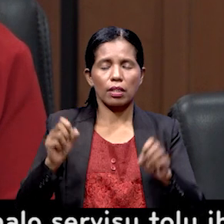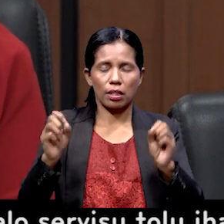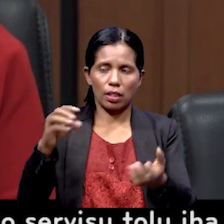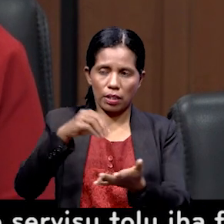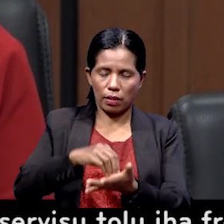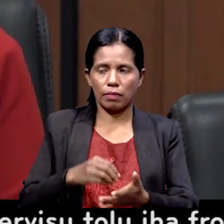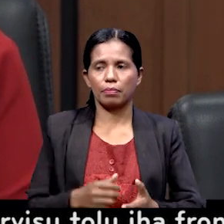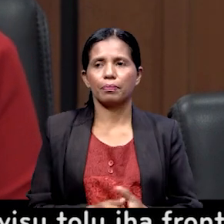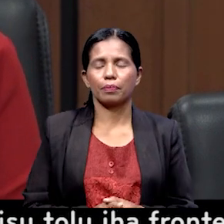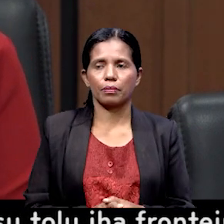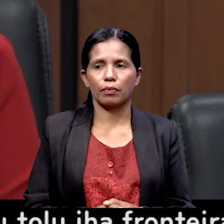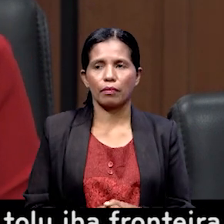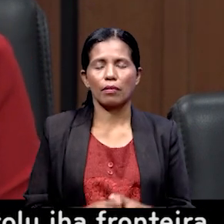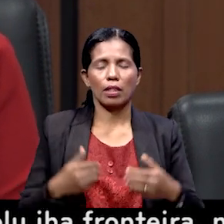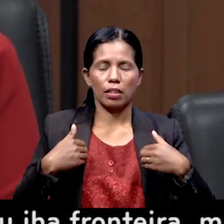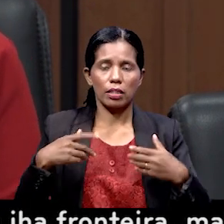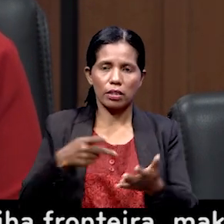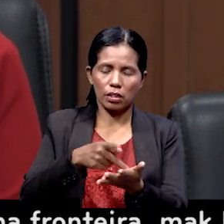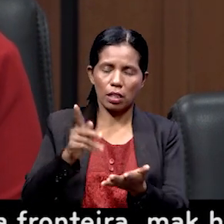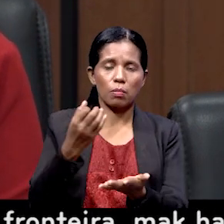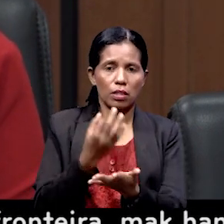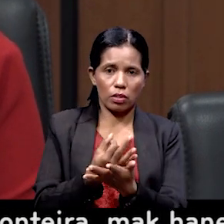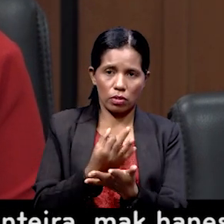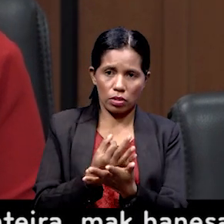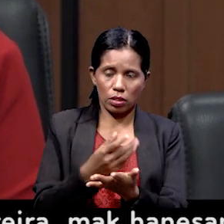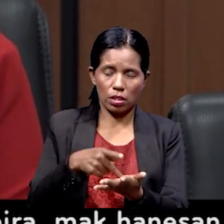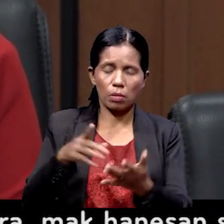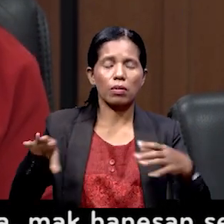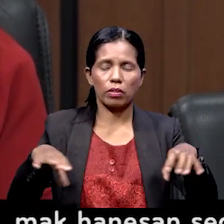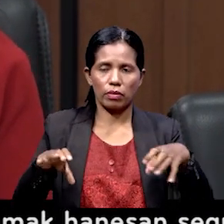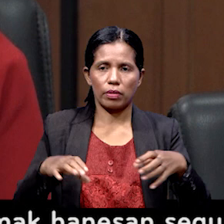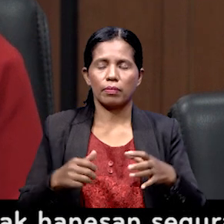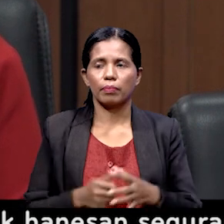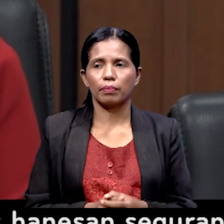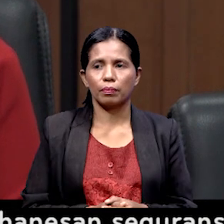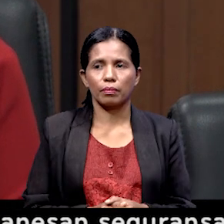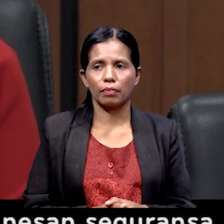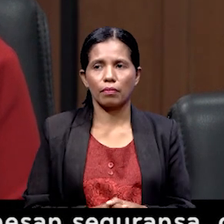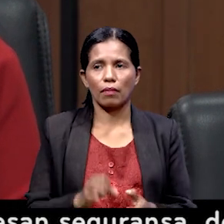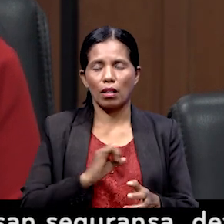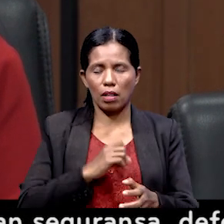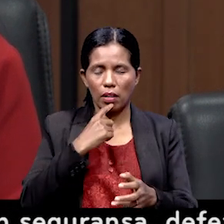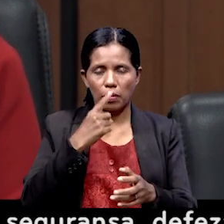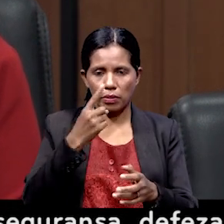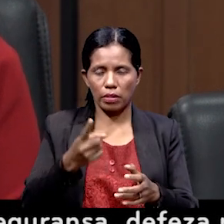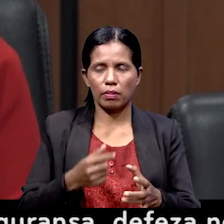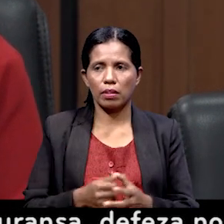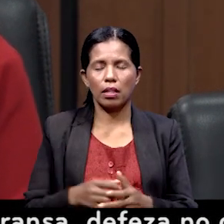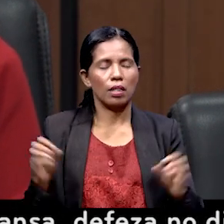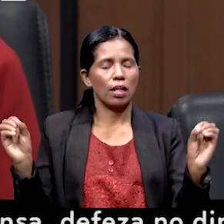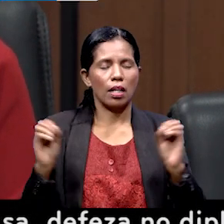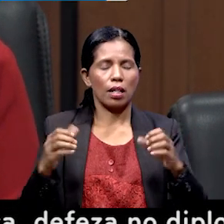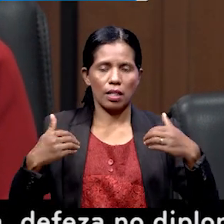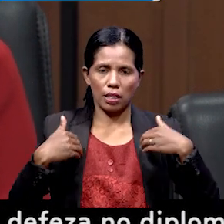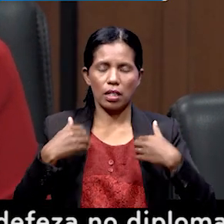categoria de salário de vencimento, bem de serviço, capital menor, ou transferência pública. Então, privativo, então, o que é que está em